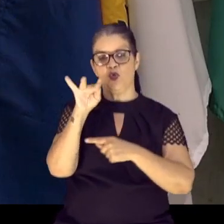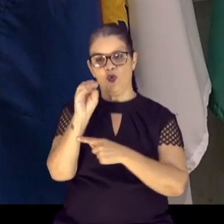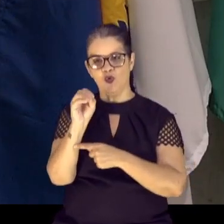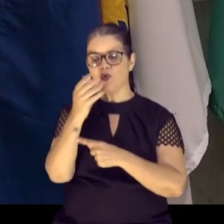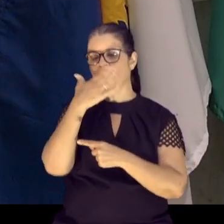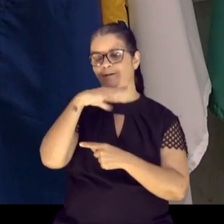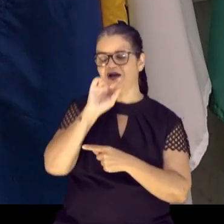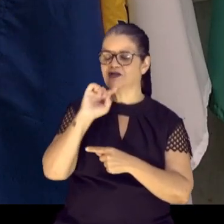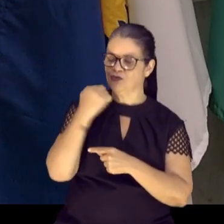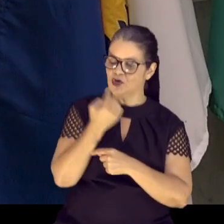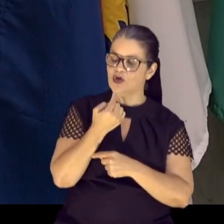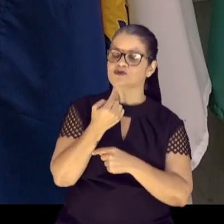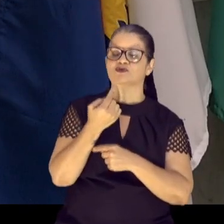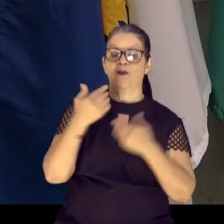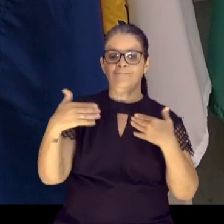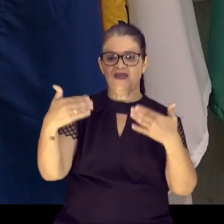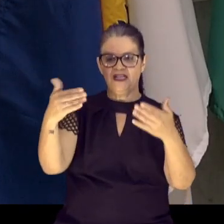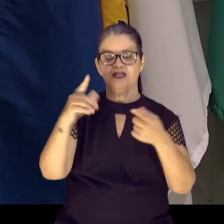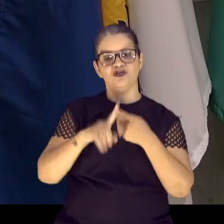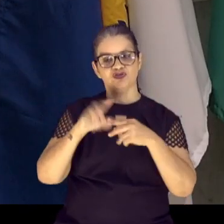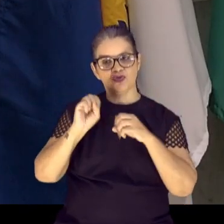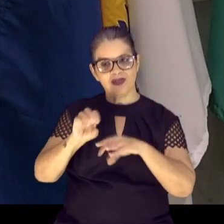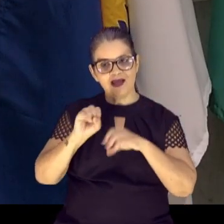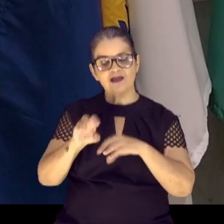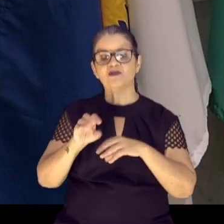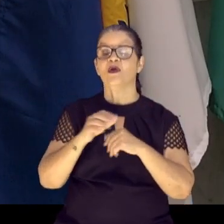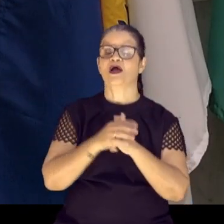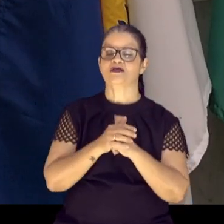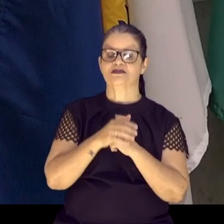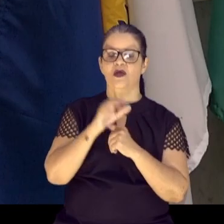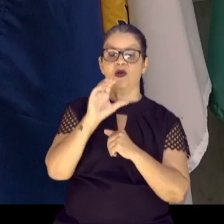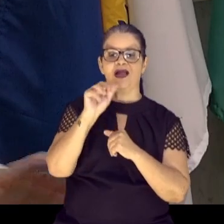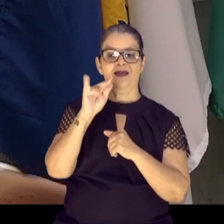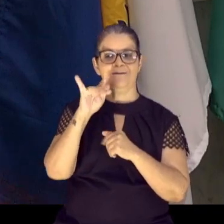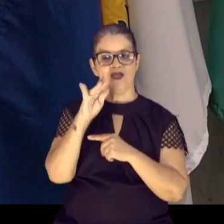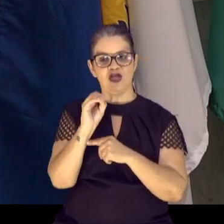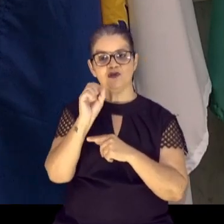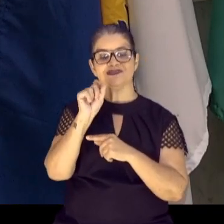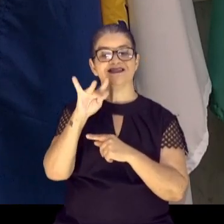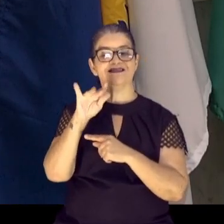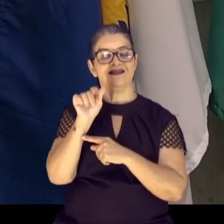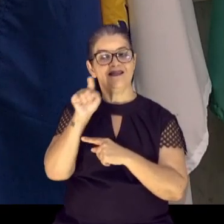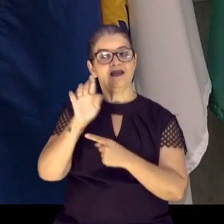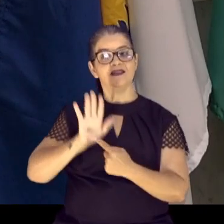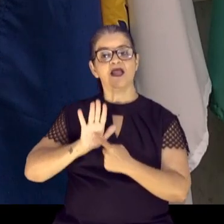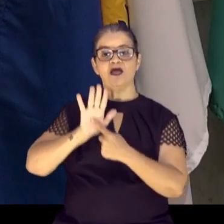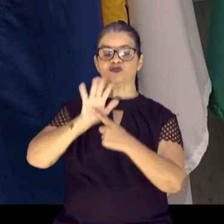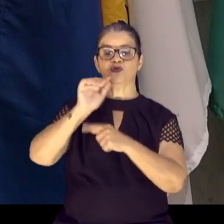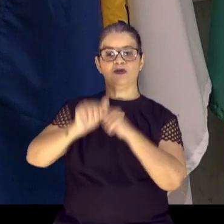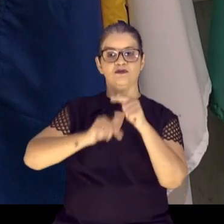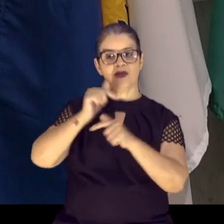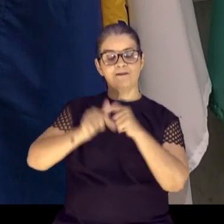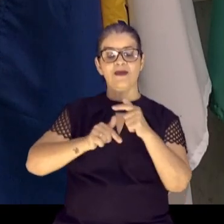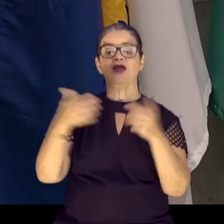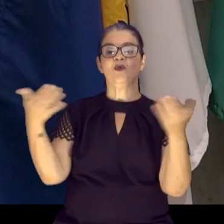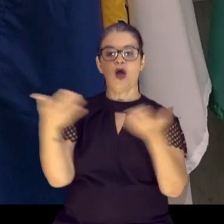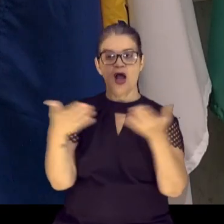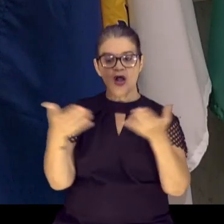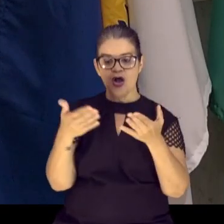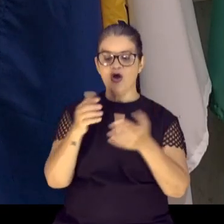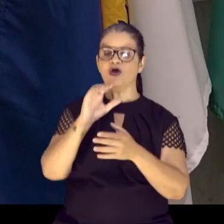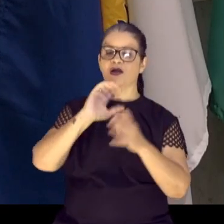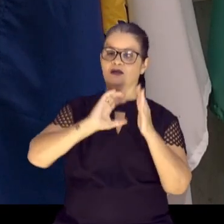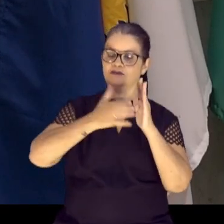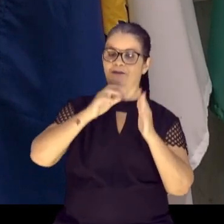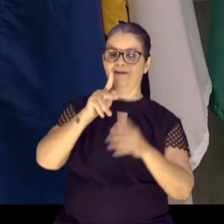nosso grande ministro da Educação, Camilo Santana, que está assumindo agora os rumos do